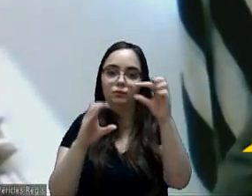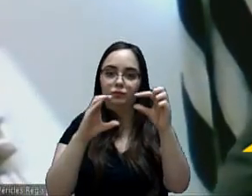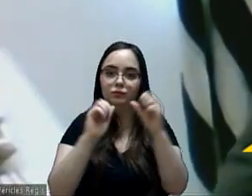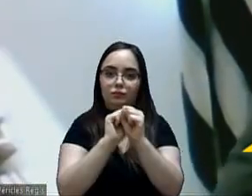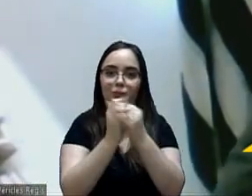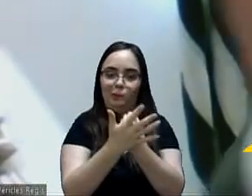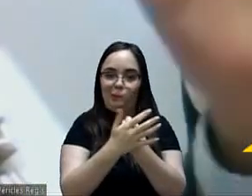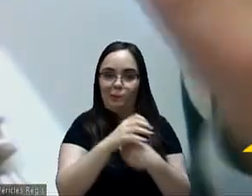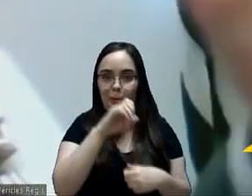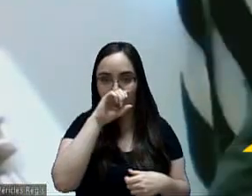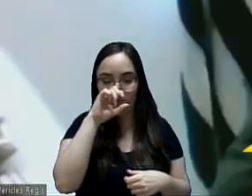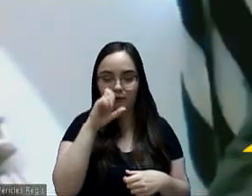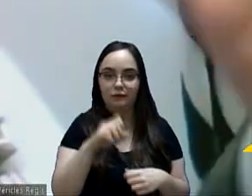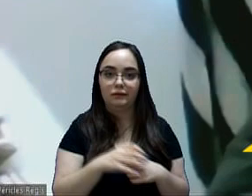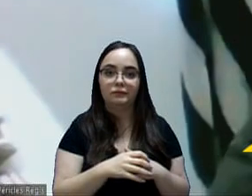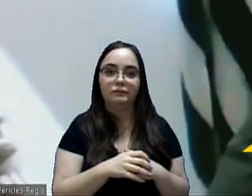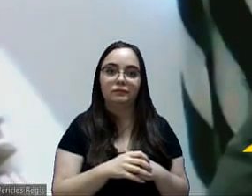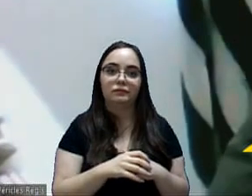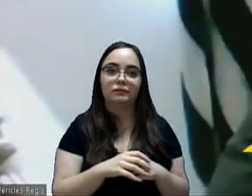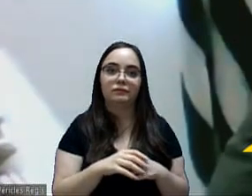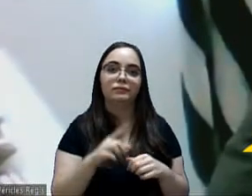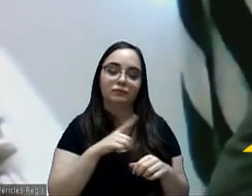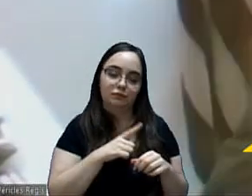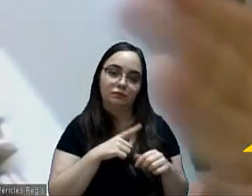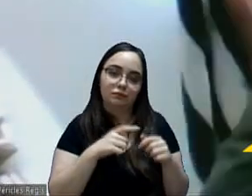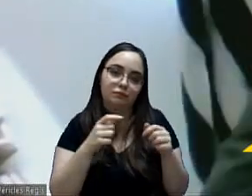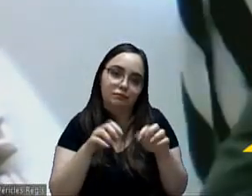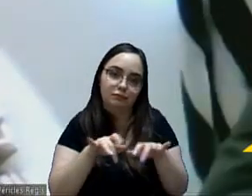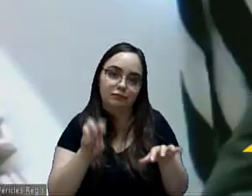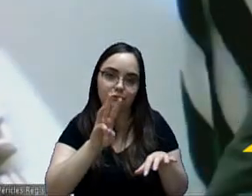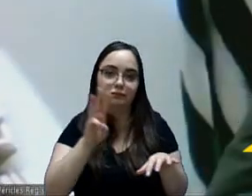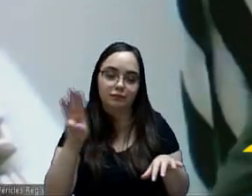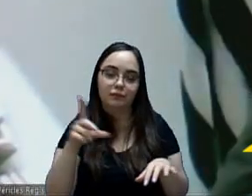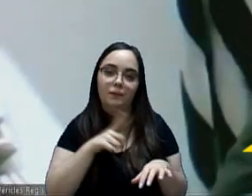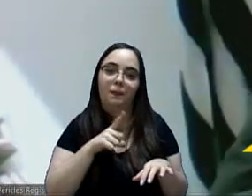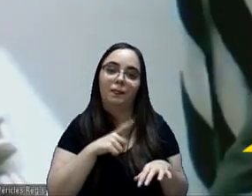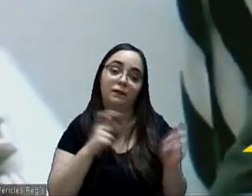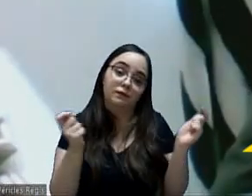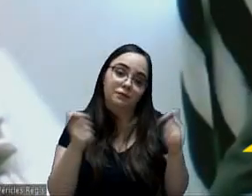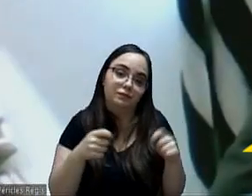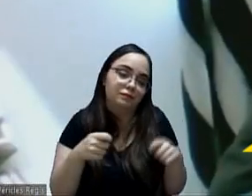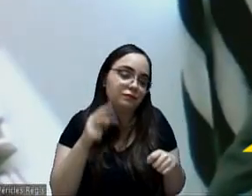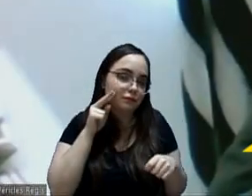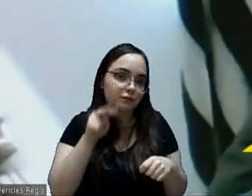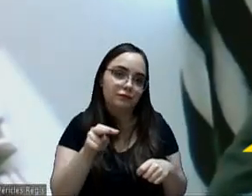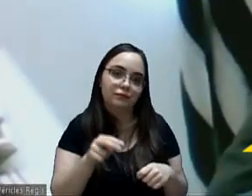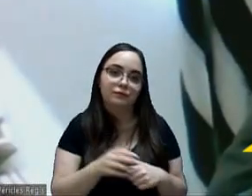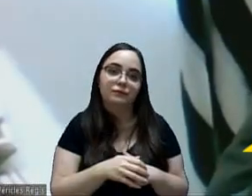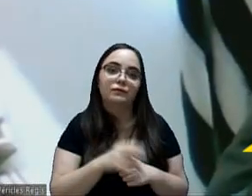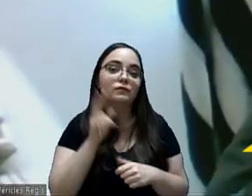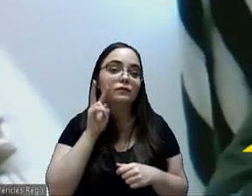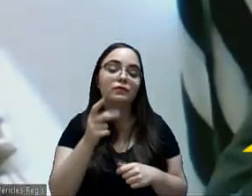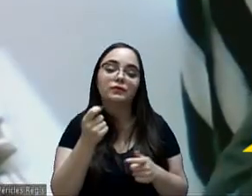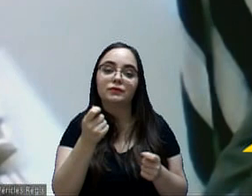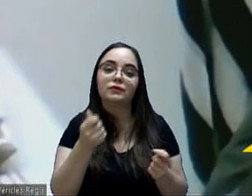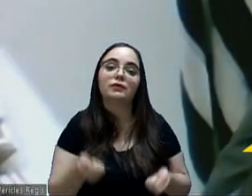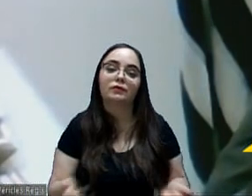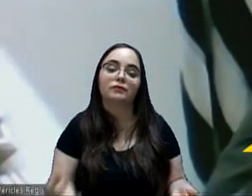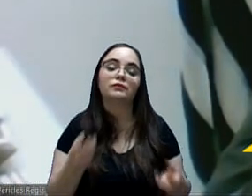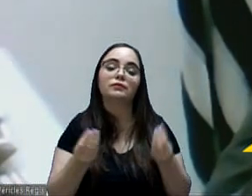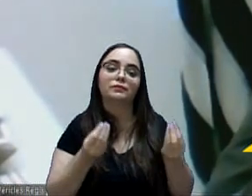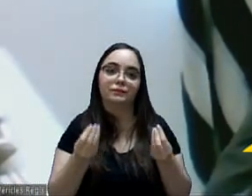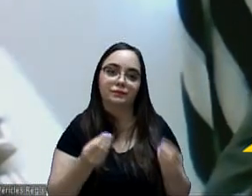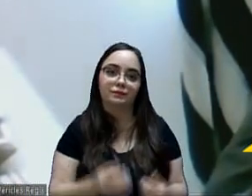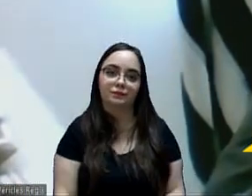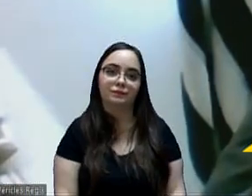a melhor ferramenta do mundo, mas é o que a gente tem. Então, dá para dar uma olhada lá para onde está indo o dinheiro de Covid, tá